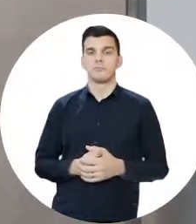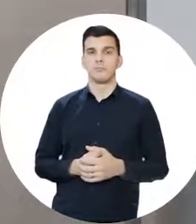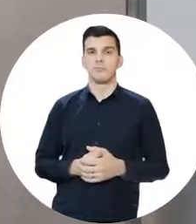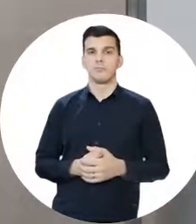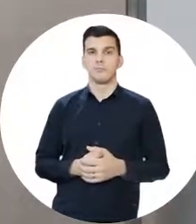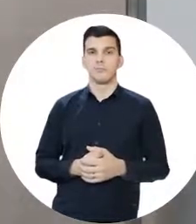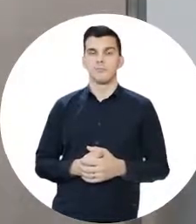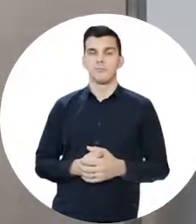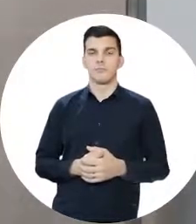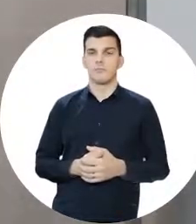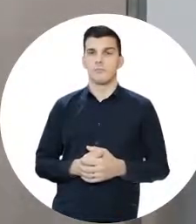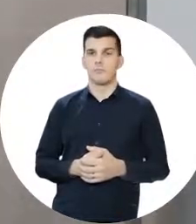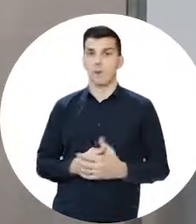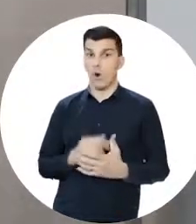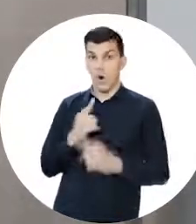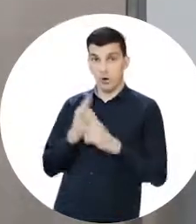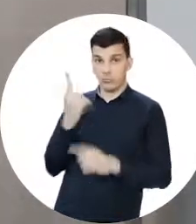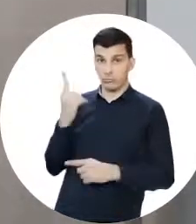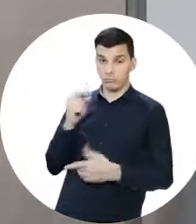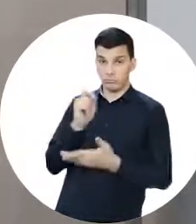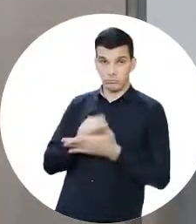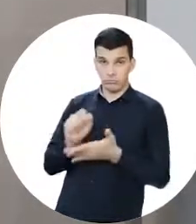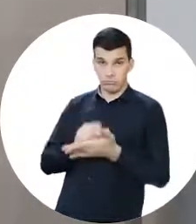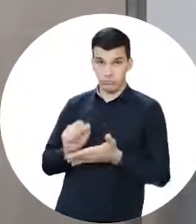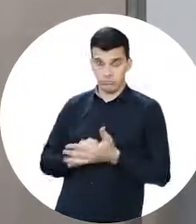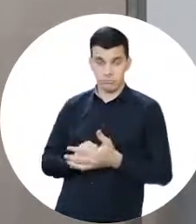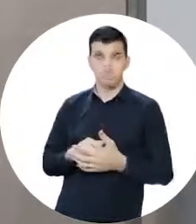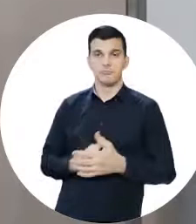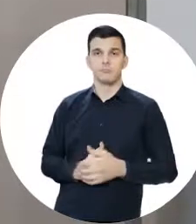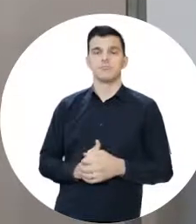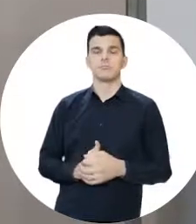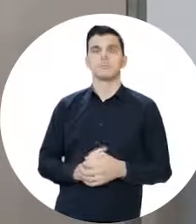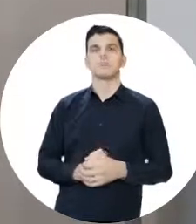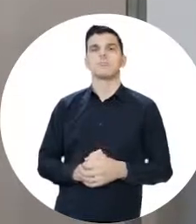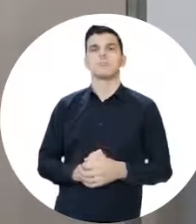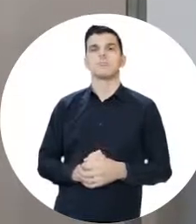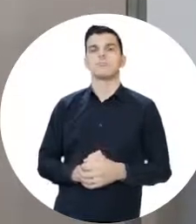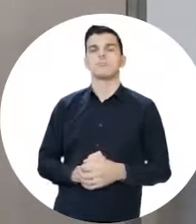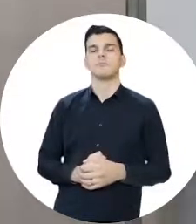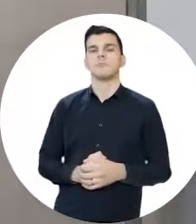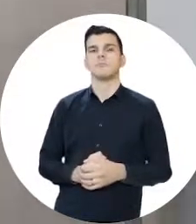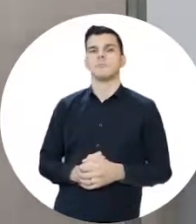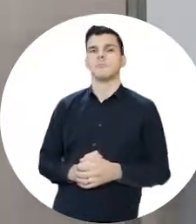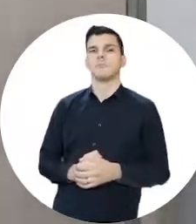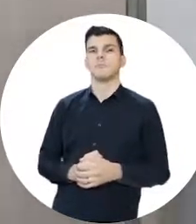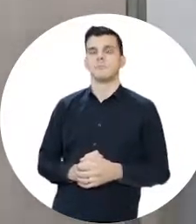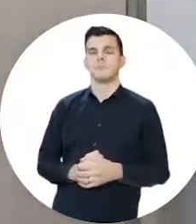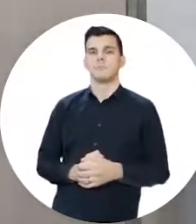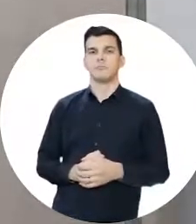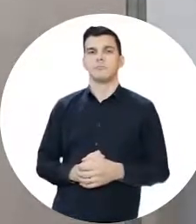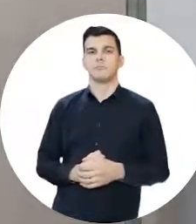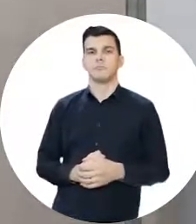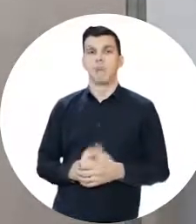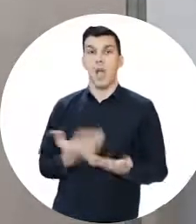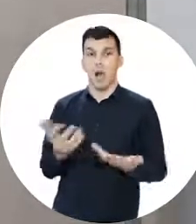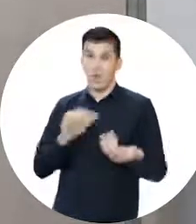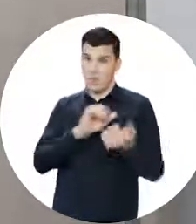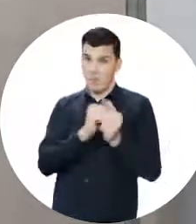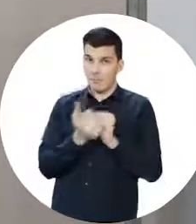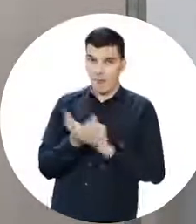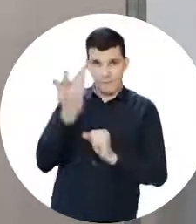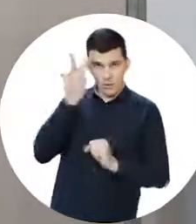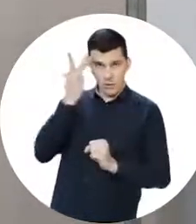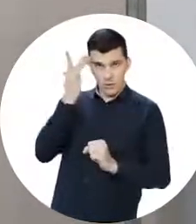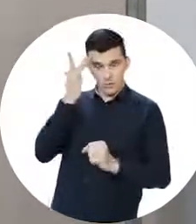solução, massa de solução, volume de solução. Certo? Vamos adaptar essa